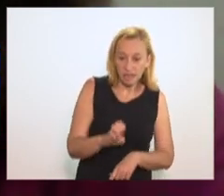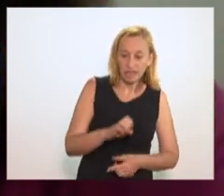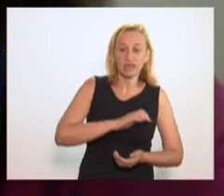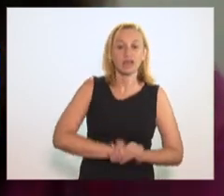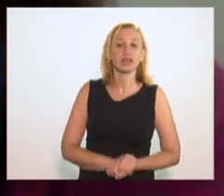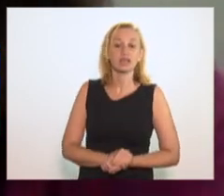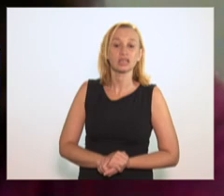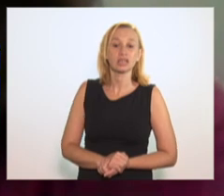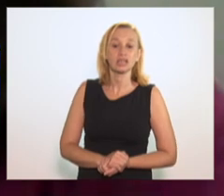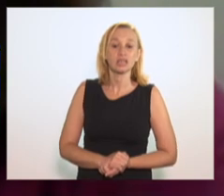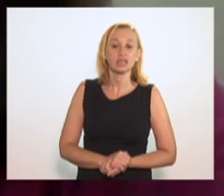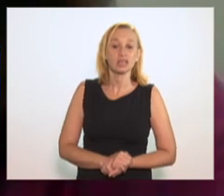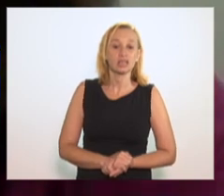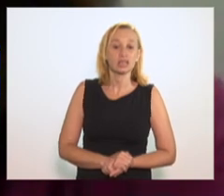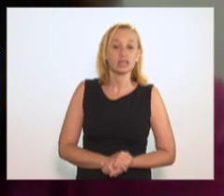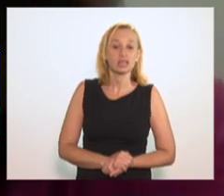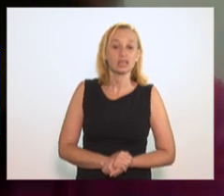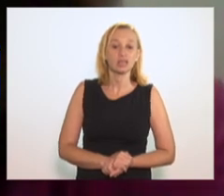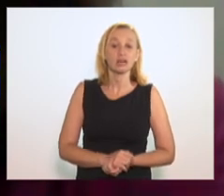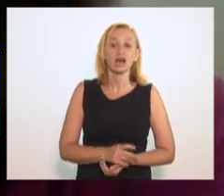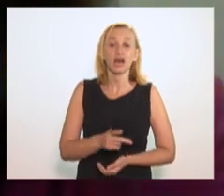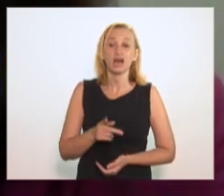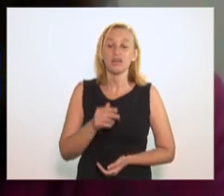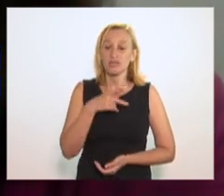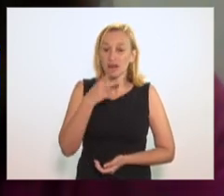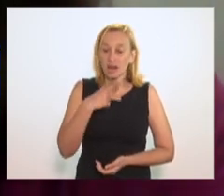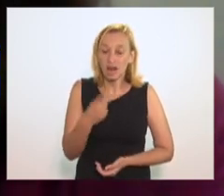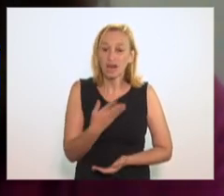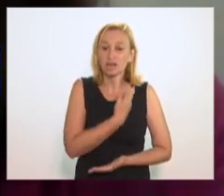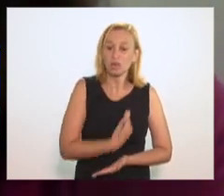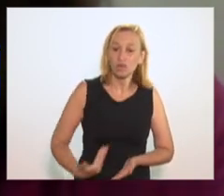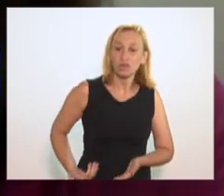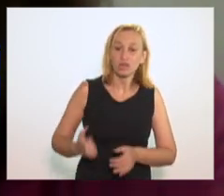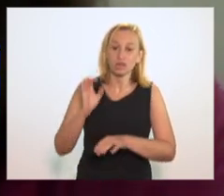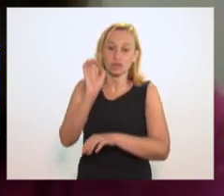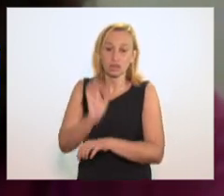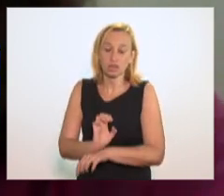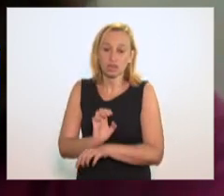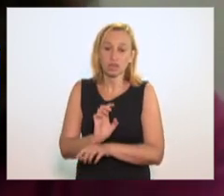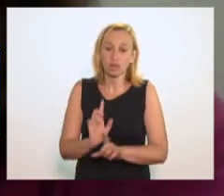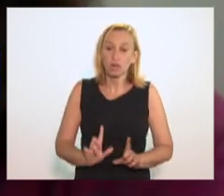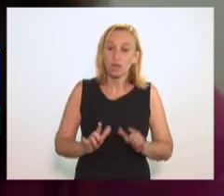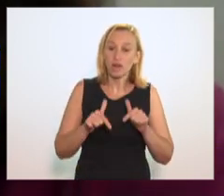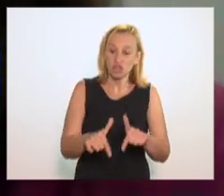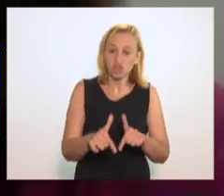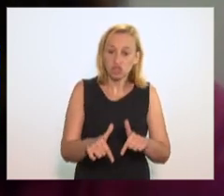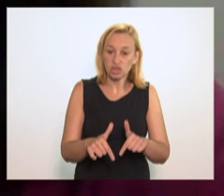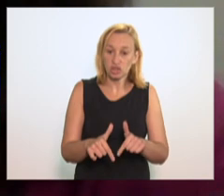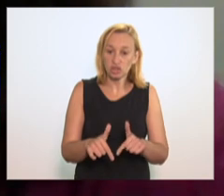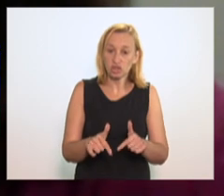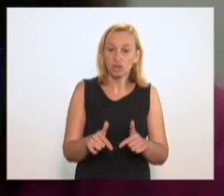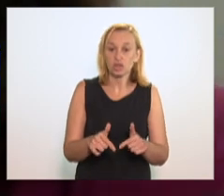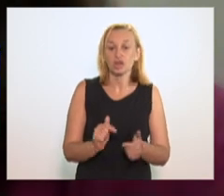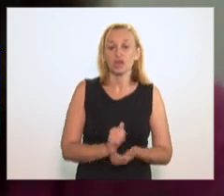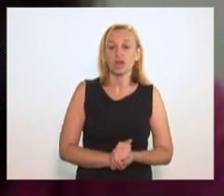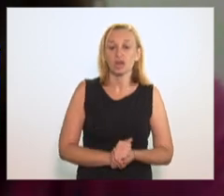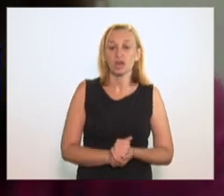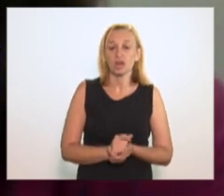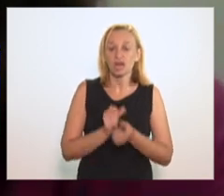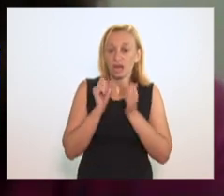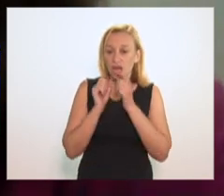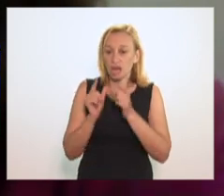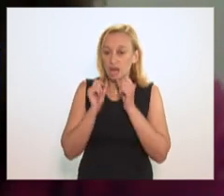para nos dar notícia de que o governo do Estado entrou com uma ação questionando a